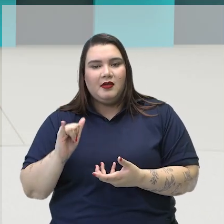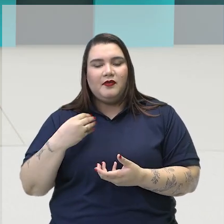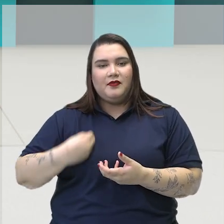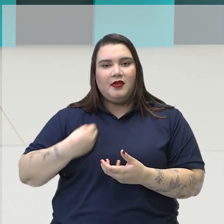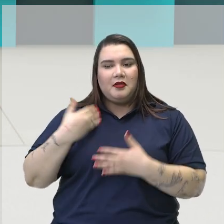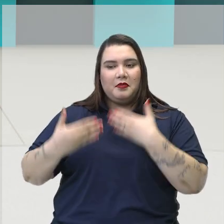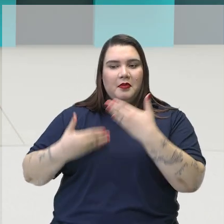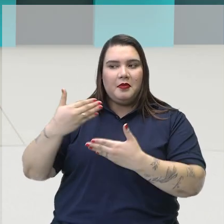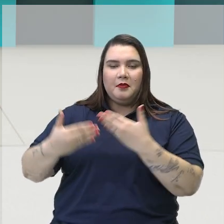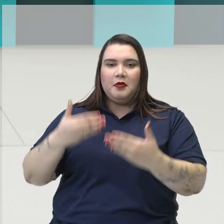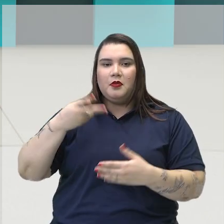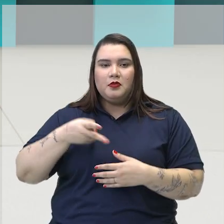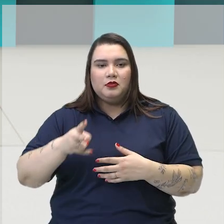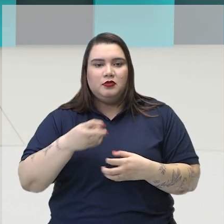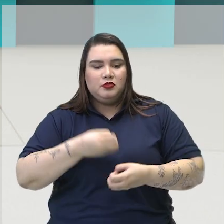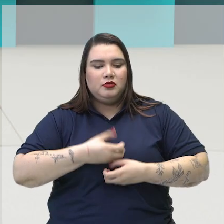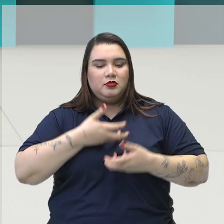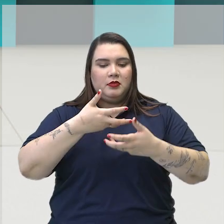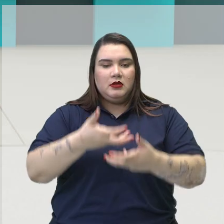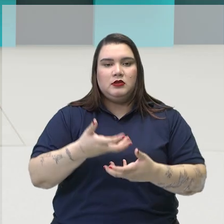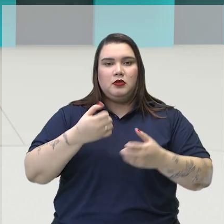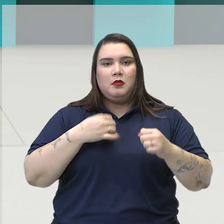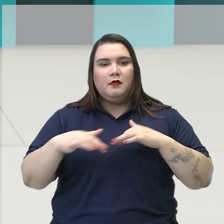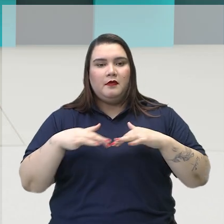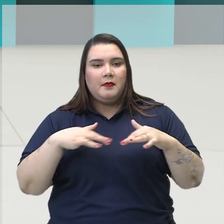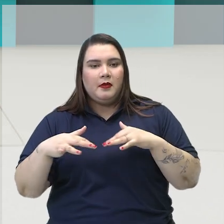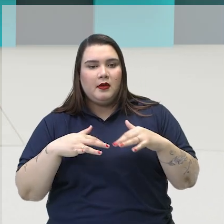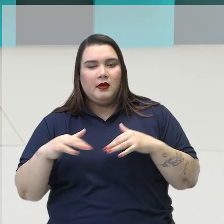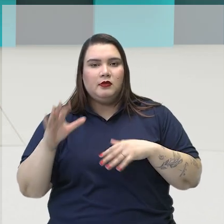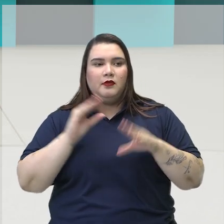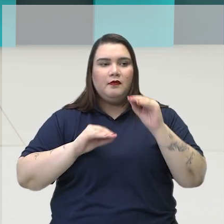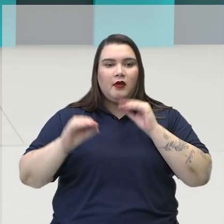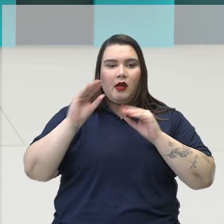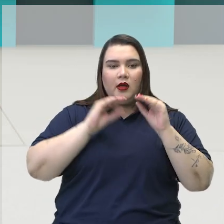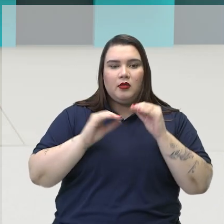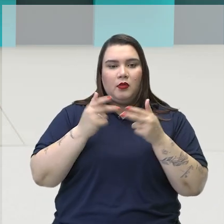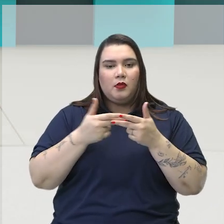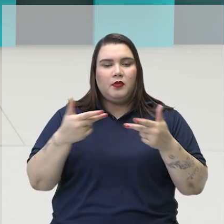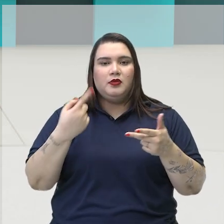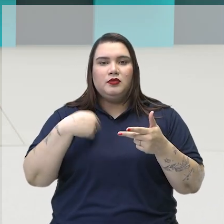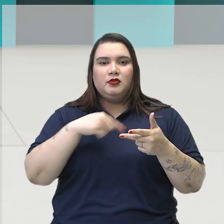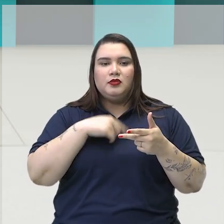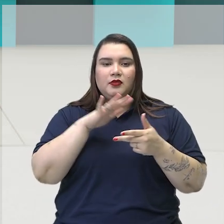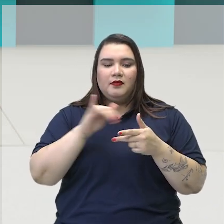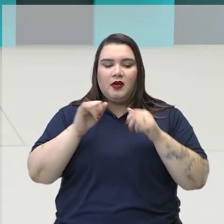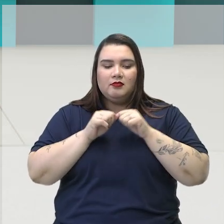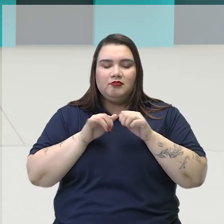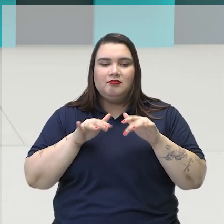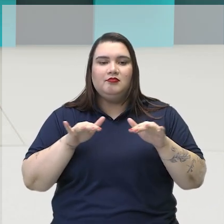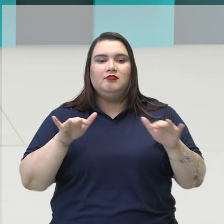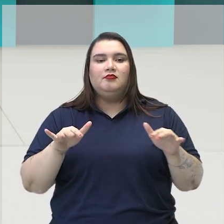colocando ao longo da vida em movimento, em palavras, em coisas que vamos disseminando.